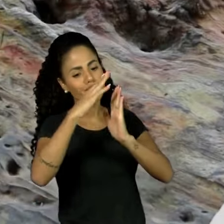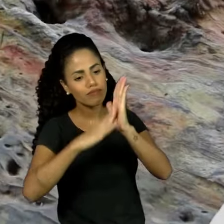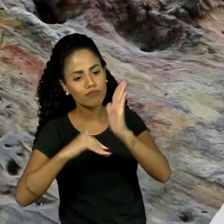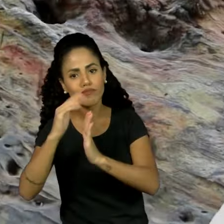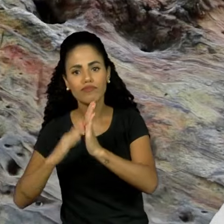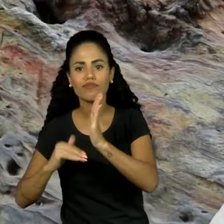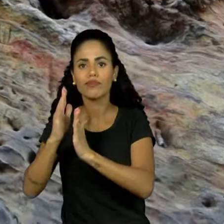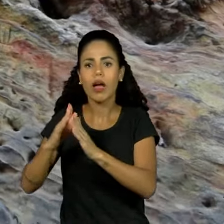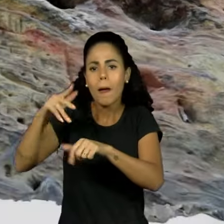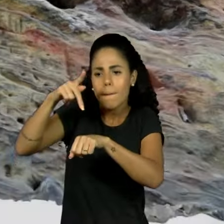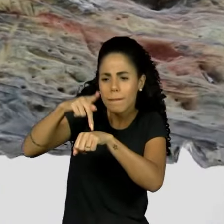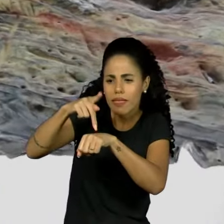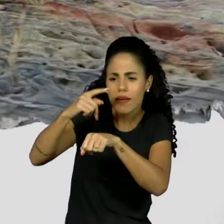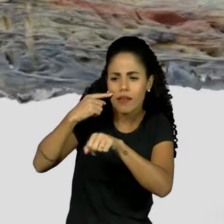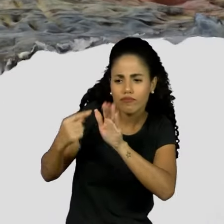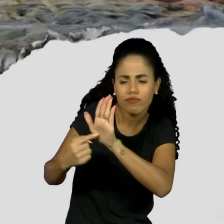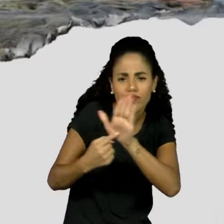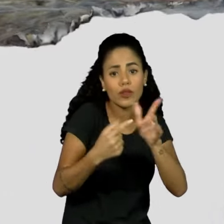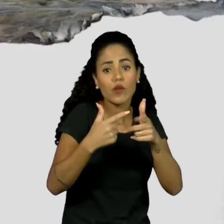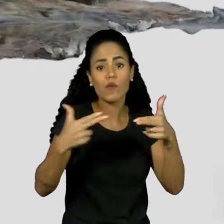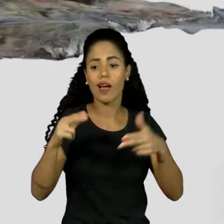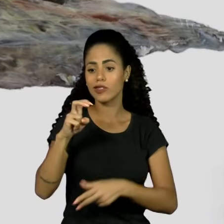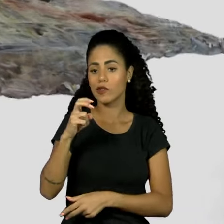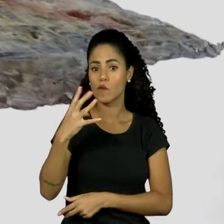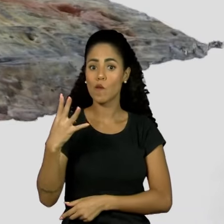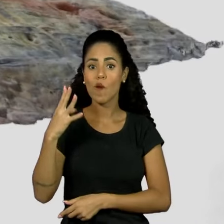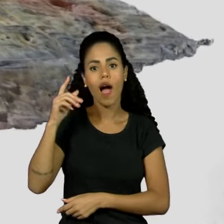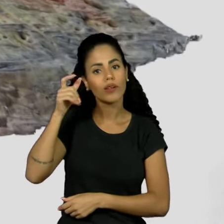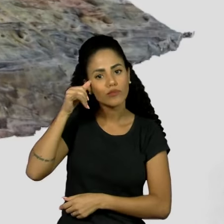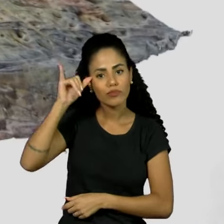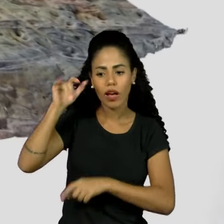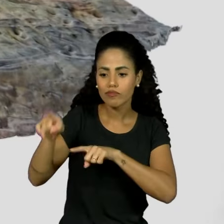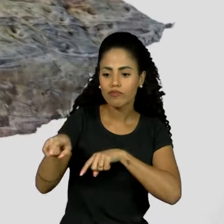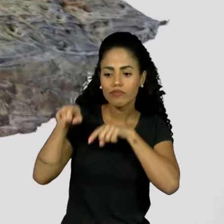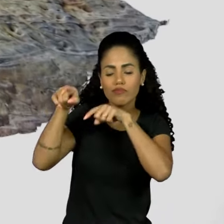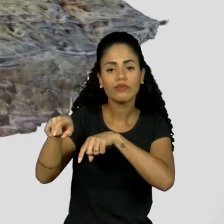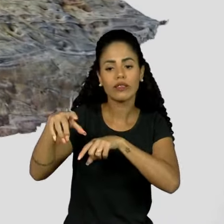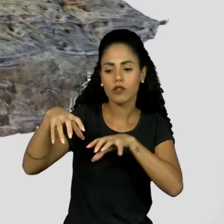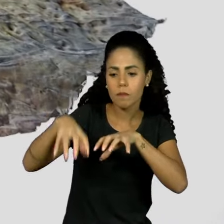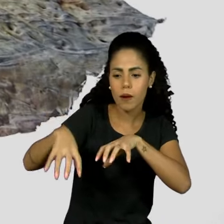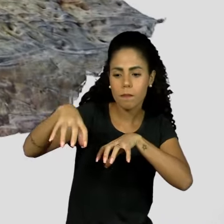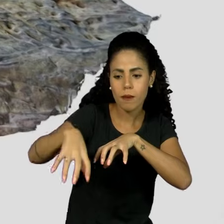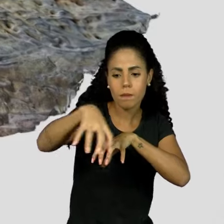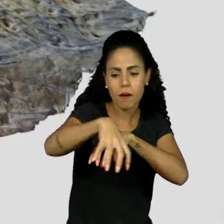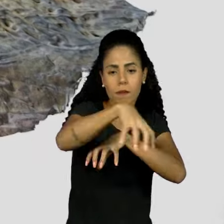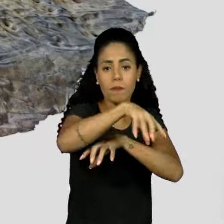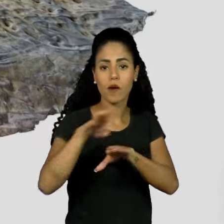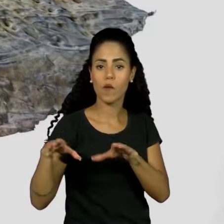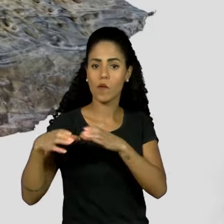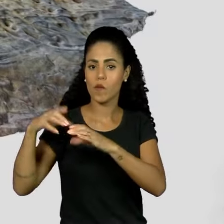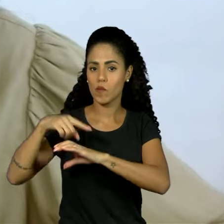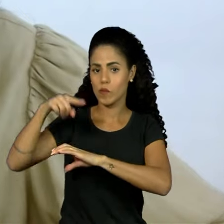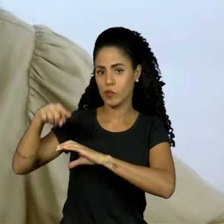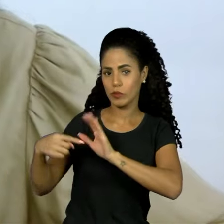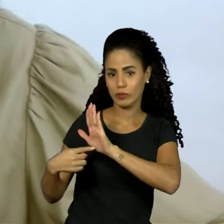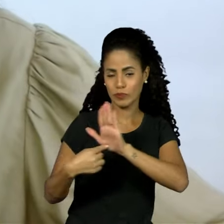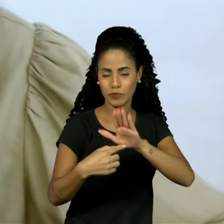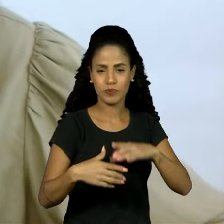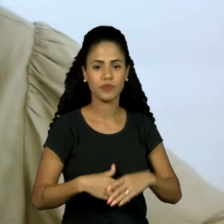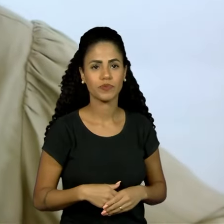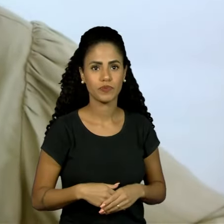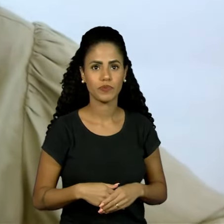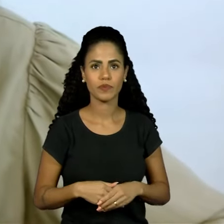modelos tridimensionais de 54 sítios arqueológicos mapeados pelos cientistas.